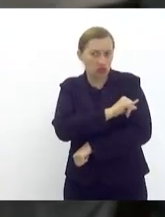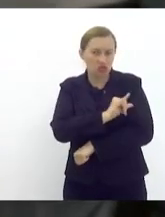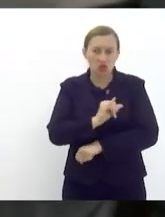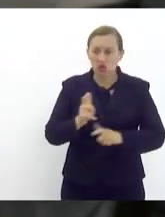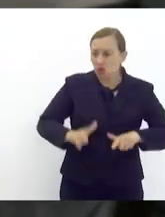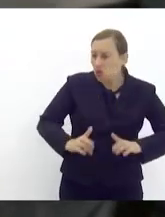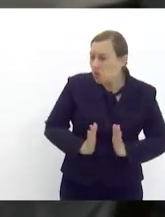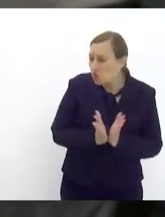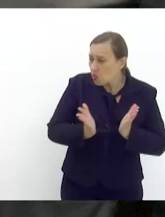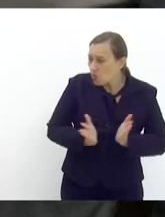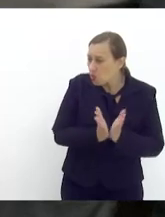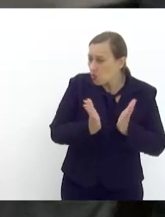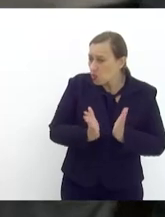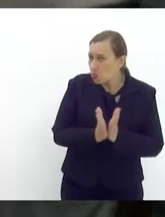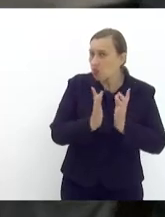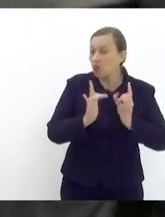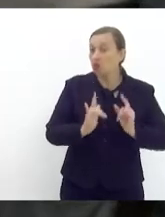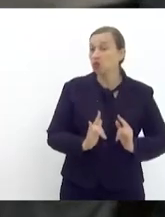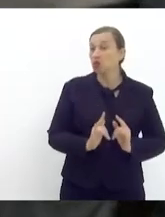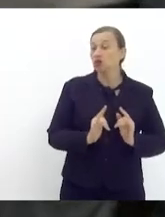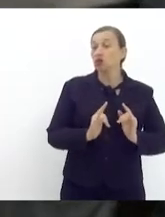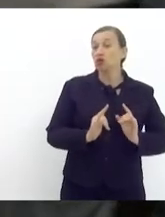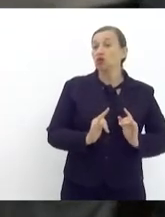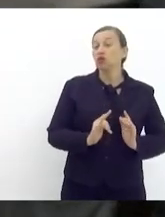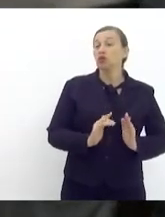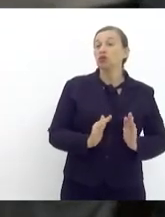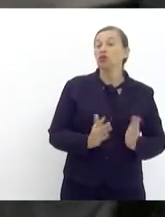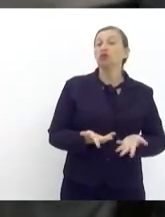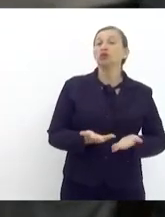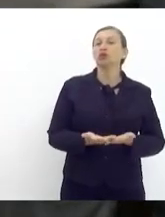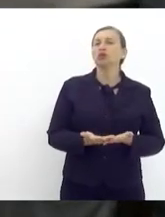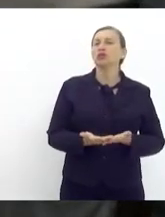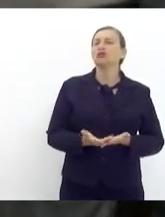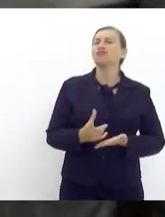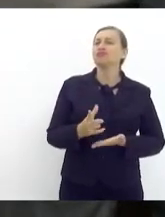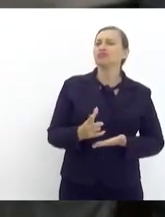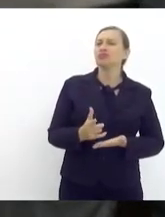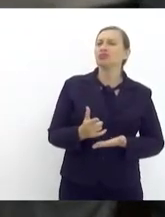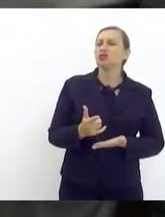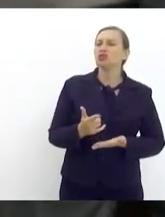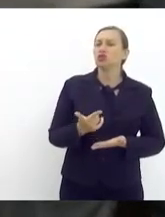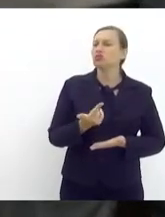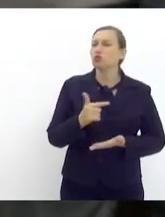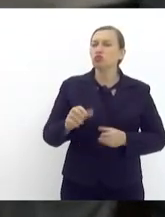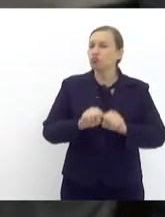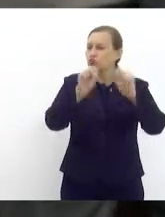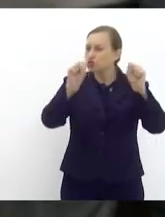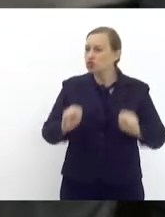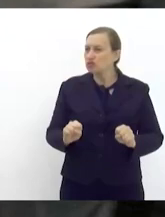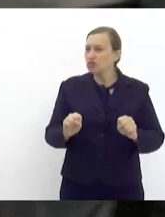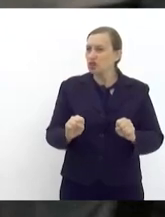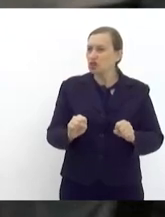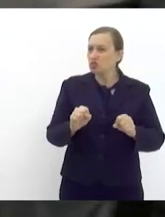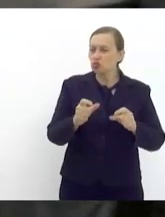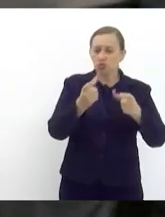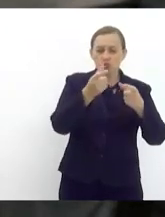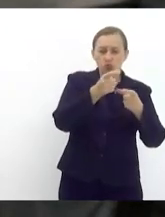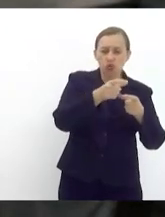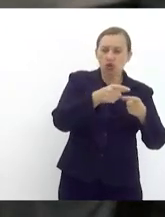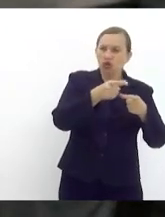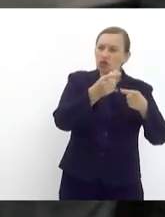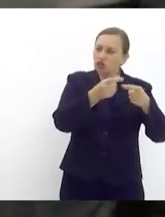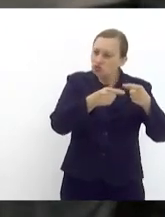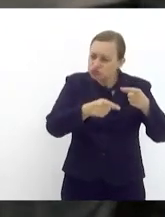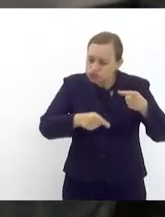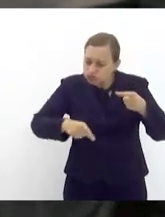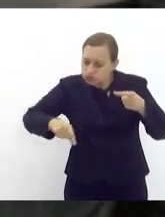empobrecidas, nos conjuntos habitacionais, nos guetos, que ainda não tem um sistema de abastecimento de água potável